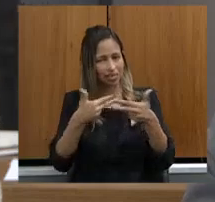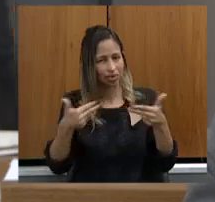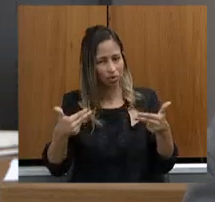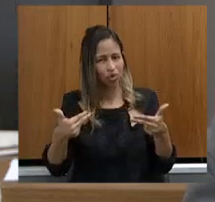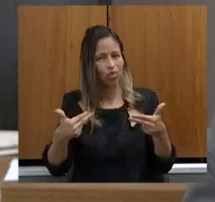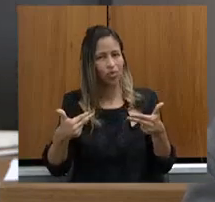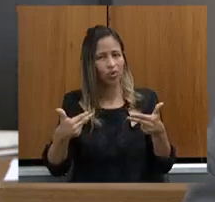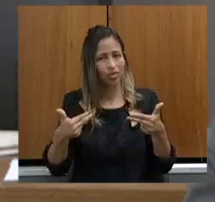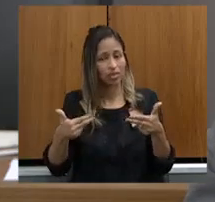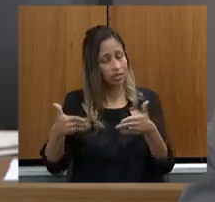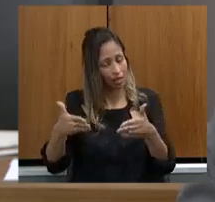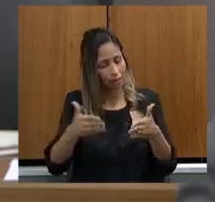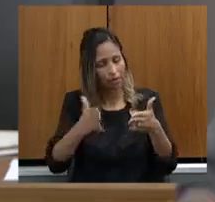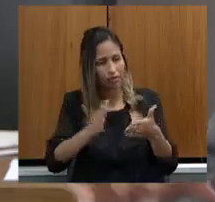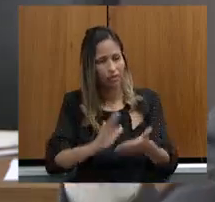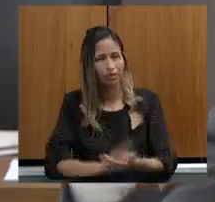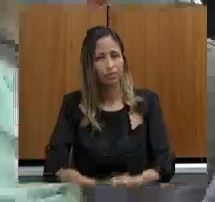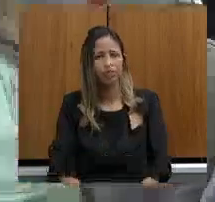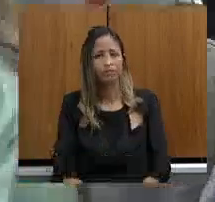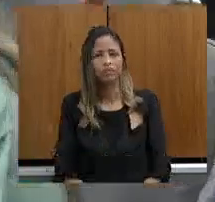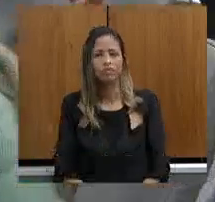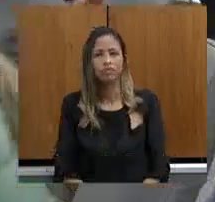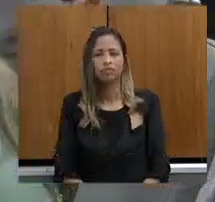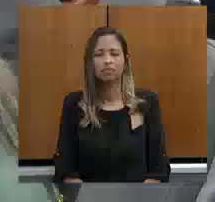andam e caminho